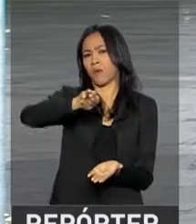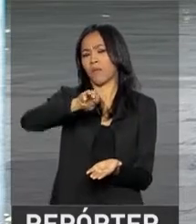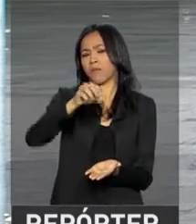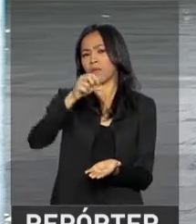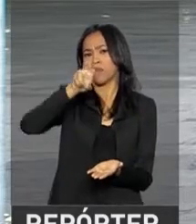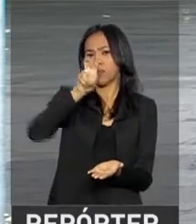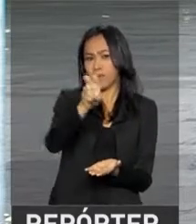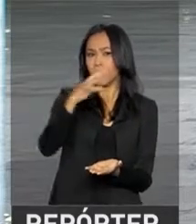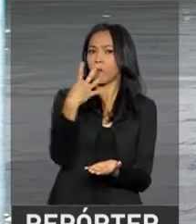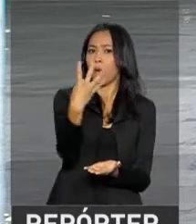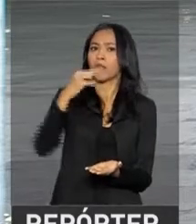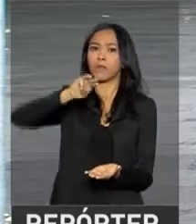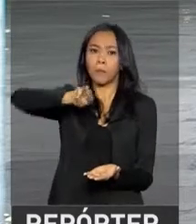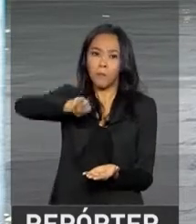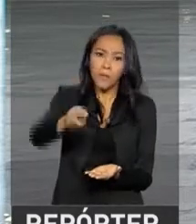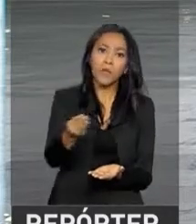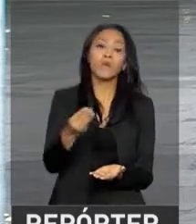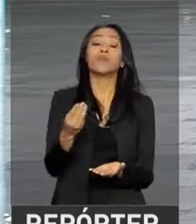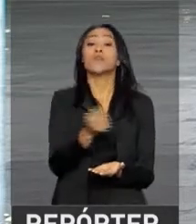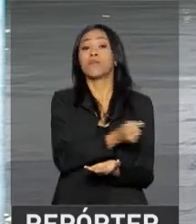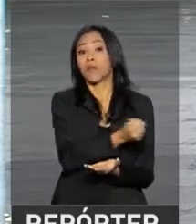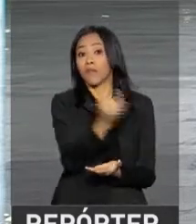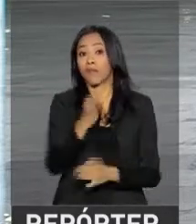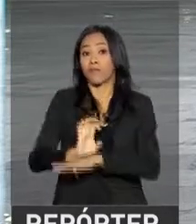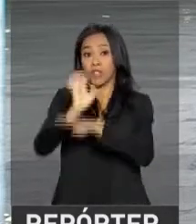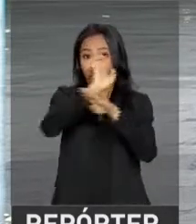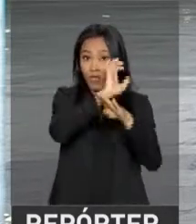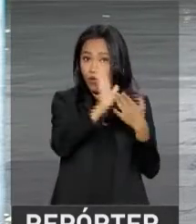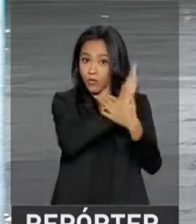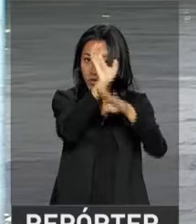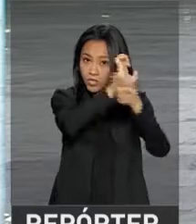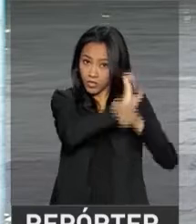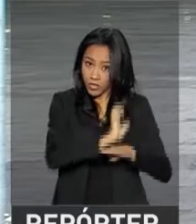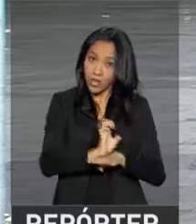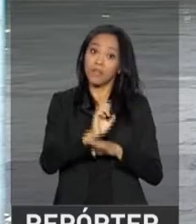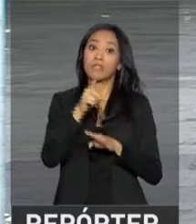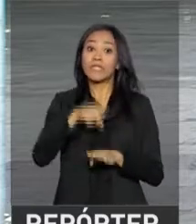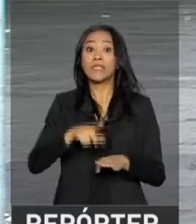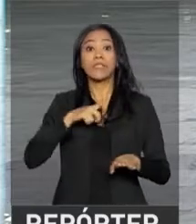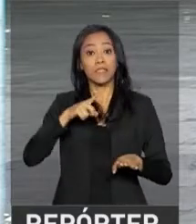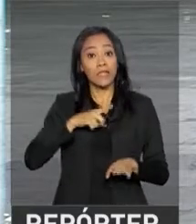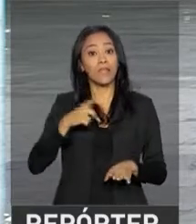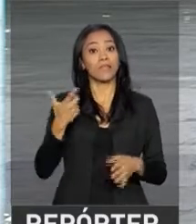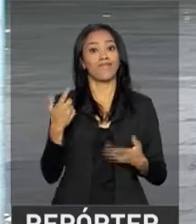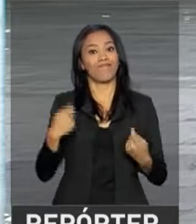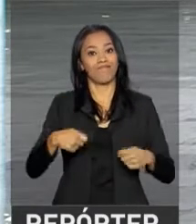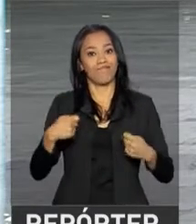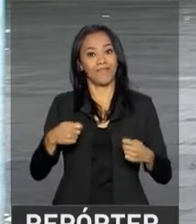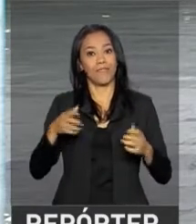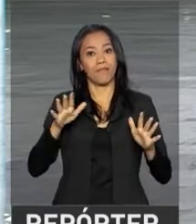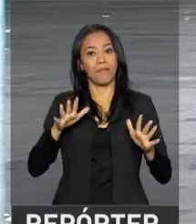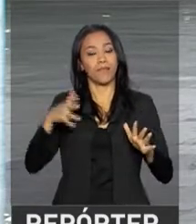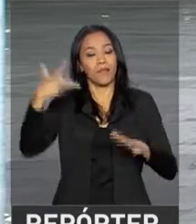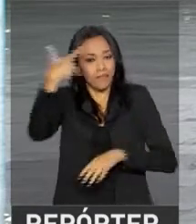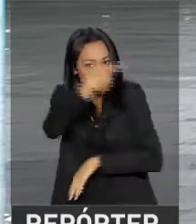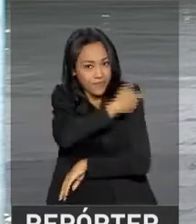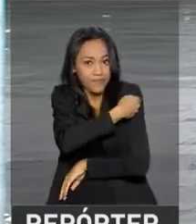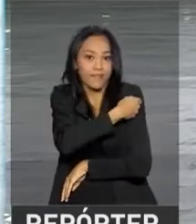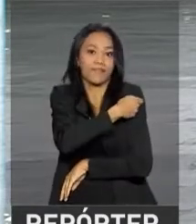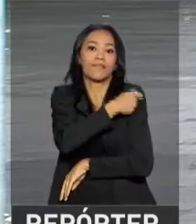20 estados e no distrito federal são unidades da federação que tem recomendação para realizar a